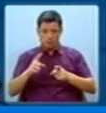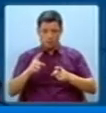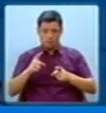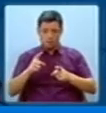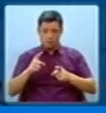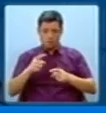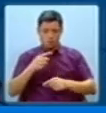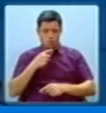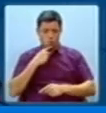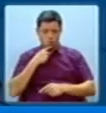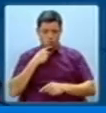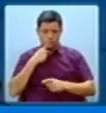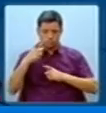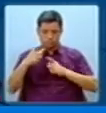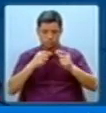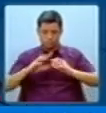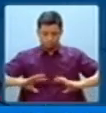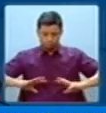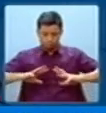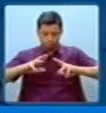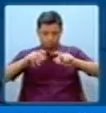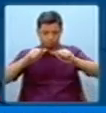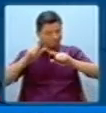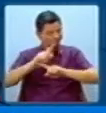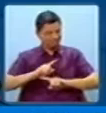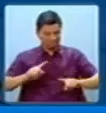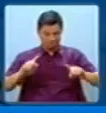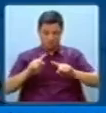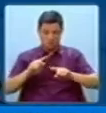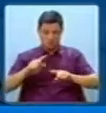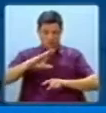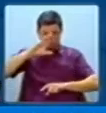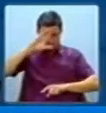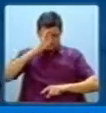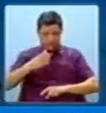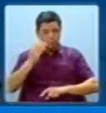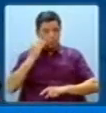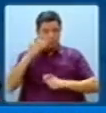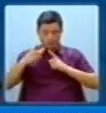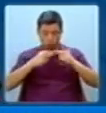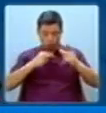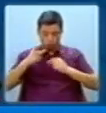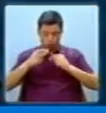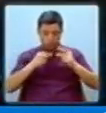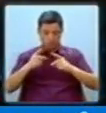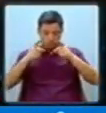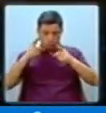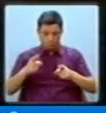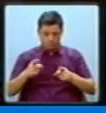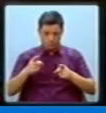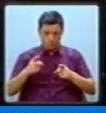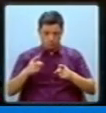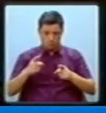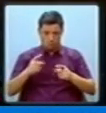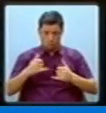enxames, elas não estão a evoluir como aquilo que nós esperávamos. Ou seja, nós hoje em dia sabemos mais ou menos como é que as estrelas nascem, depois vão amadurecendo e